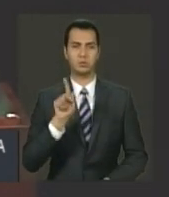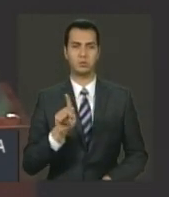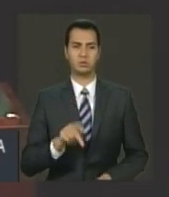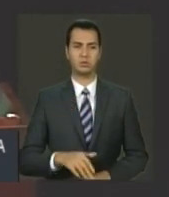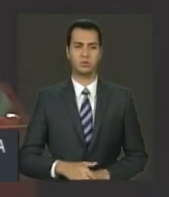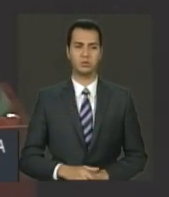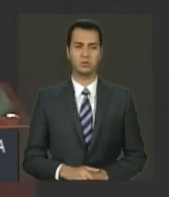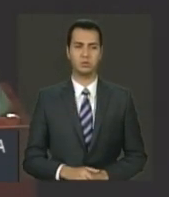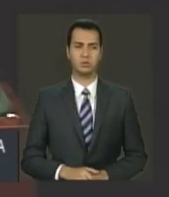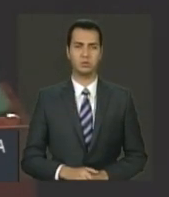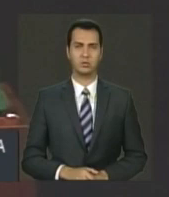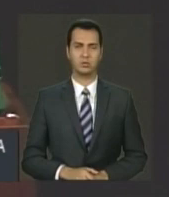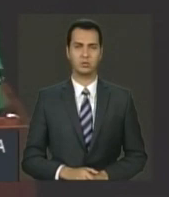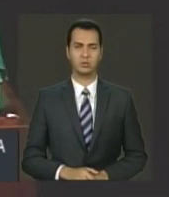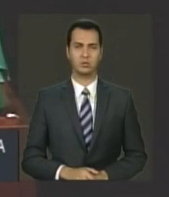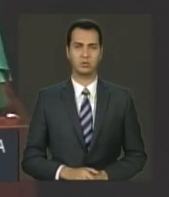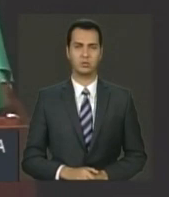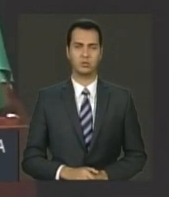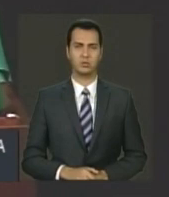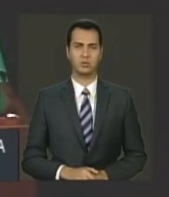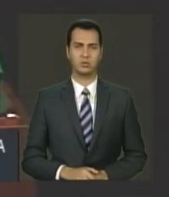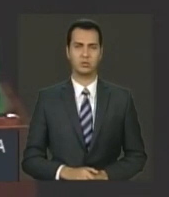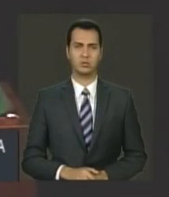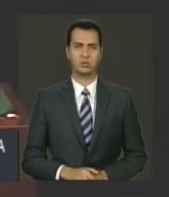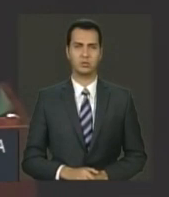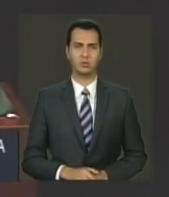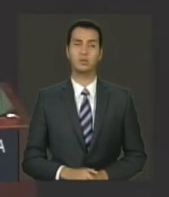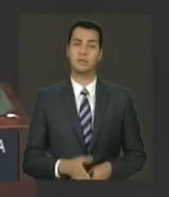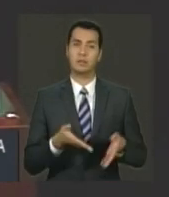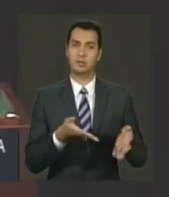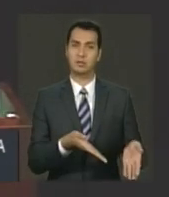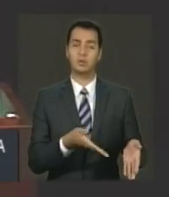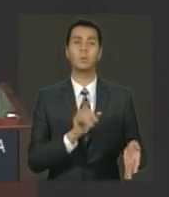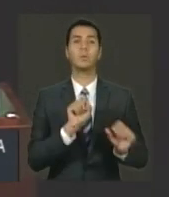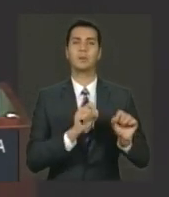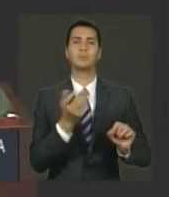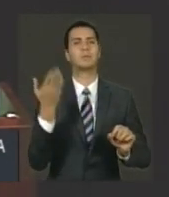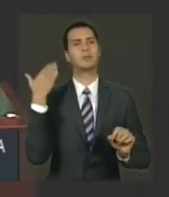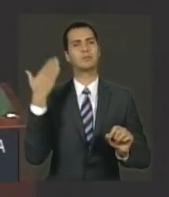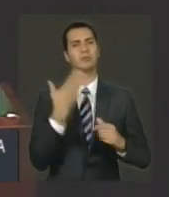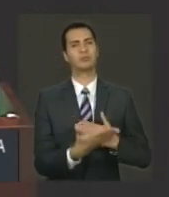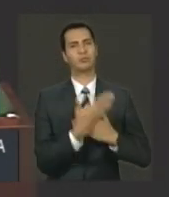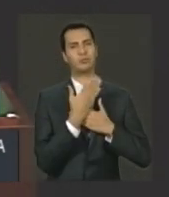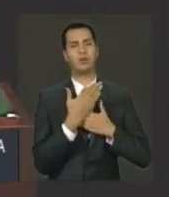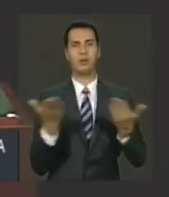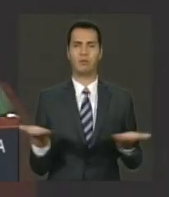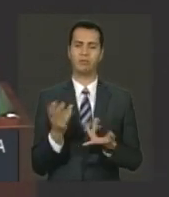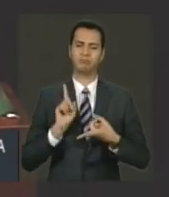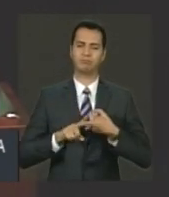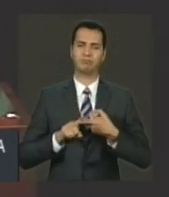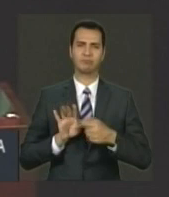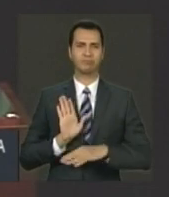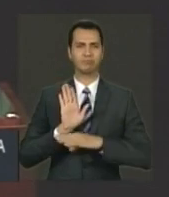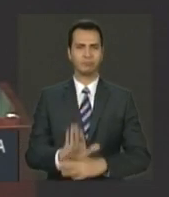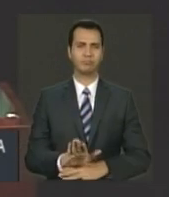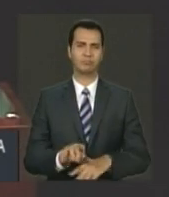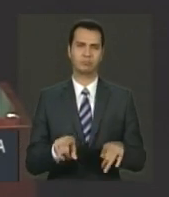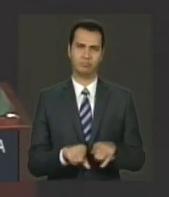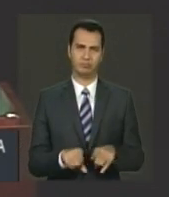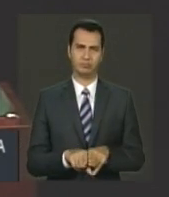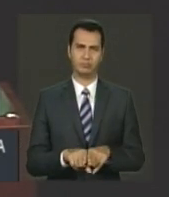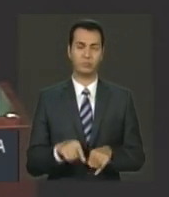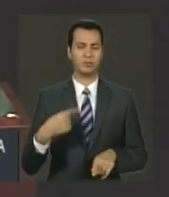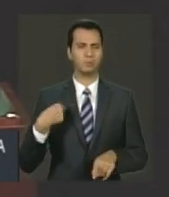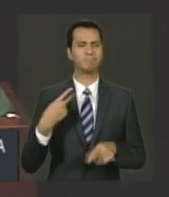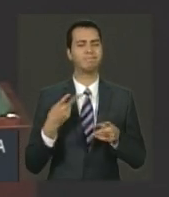São Paulo, e a esta casa, o que deles recebi, com a plena percepção